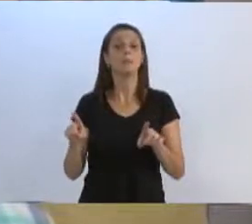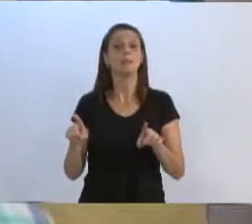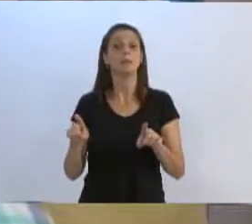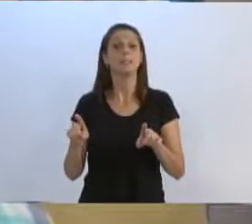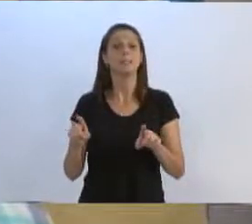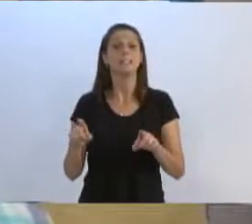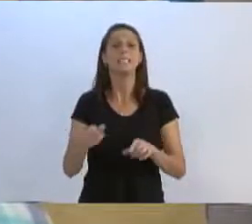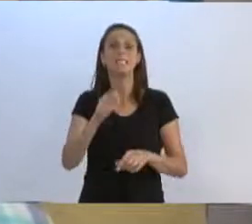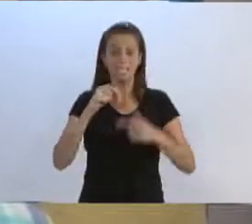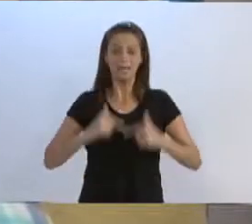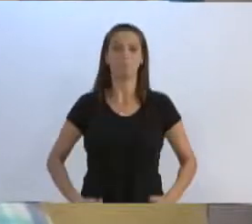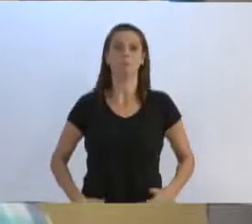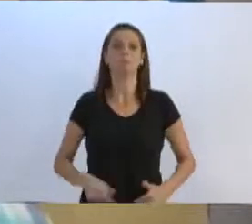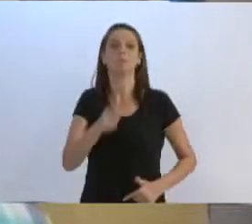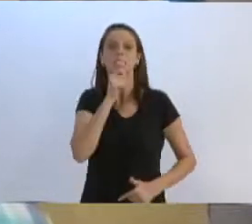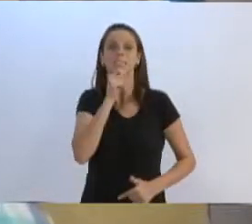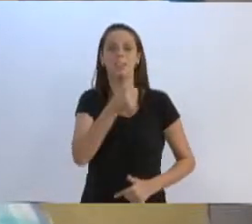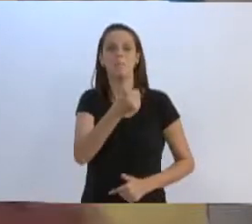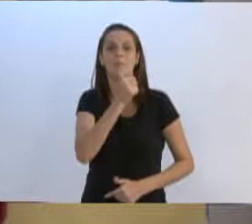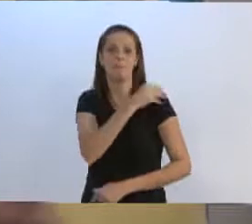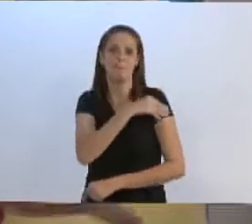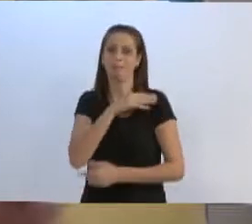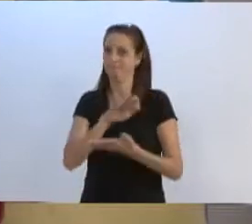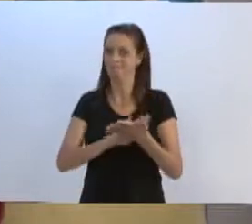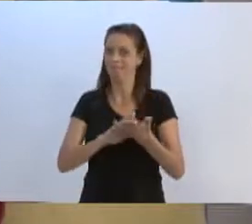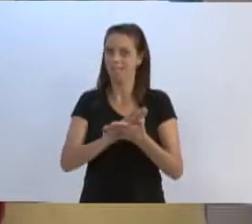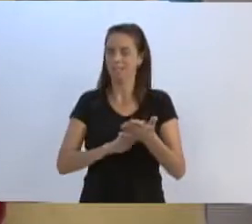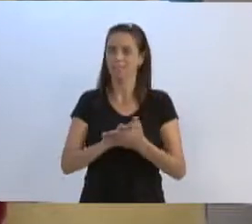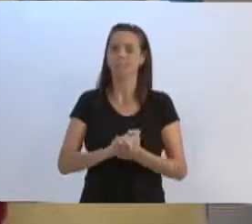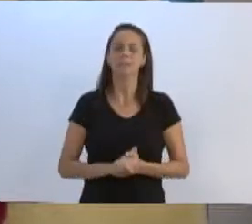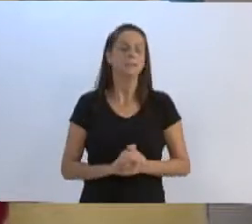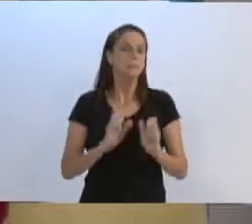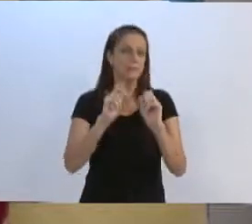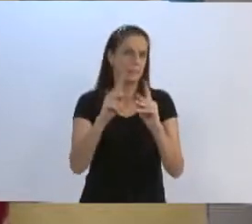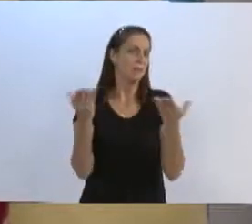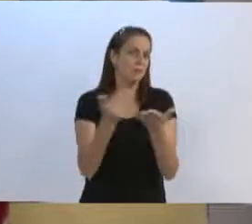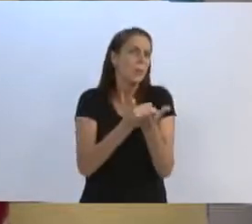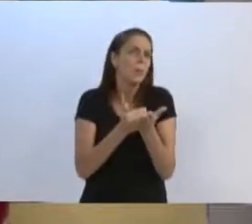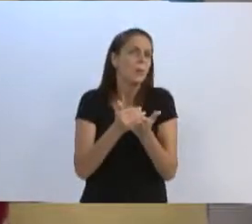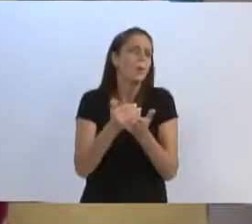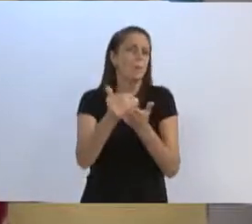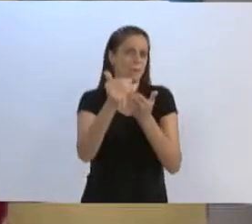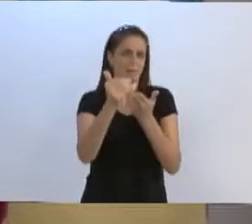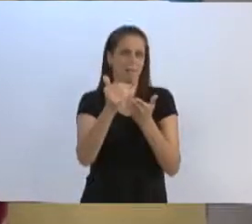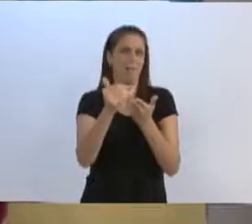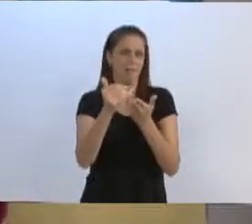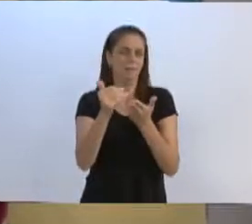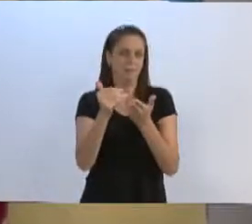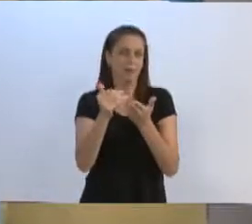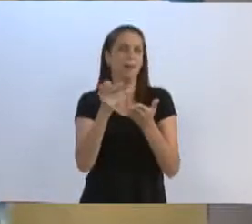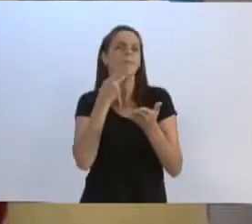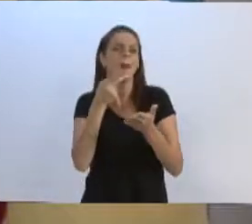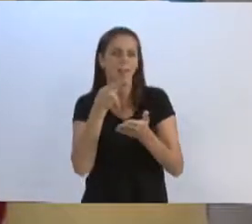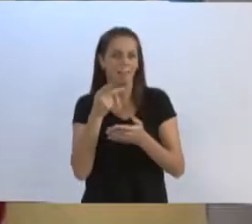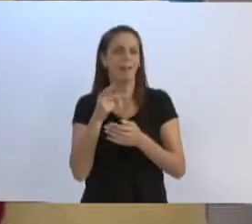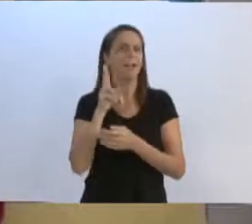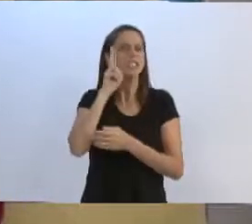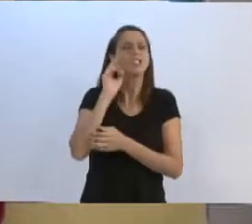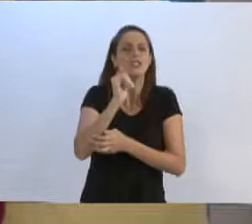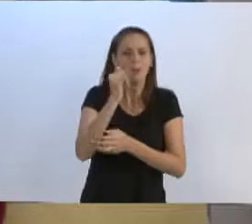conta essa história. Mas eu fiz esse introito, colegas, para fazer